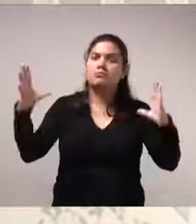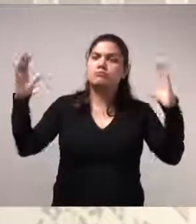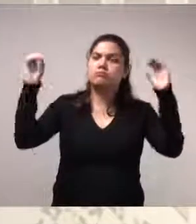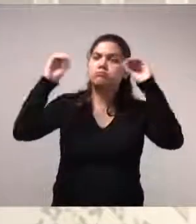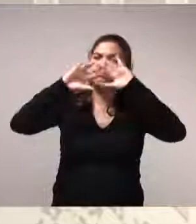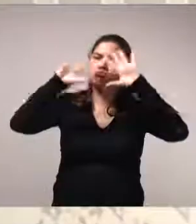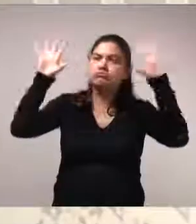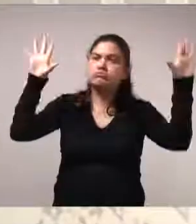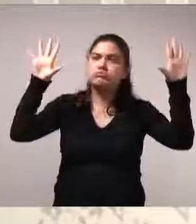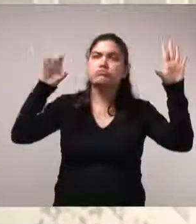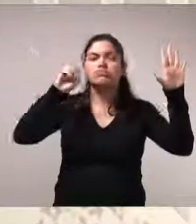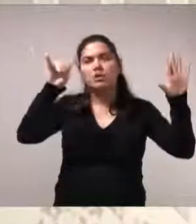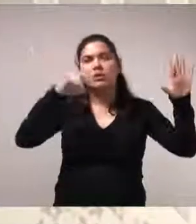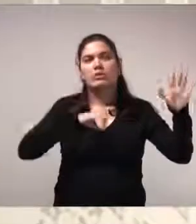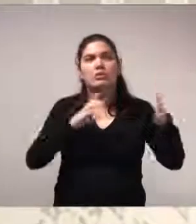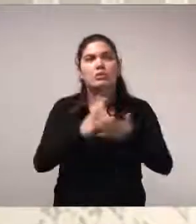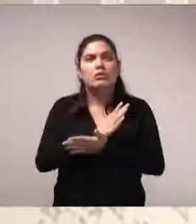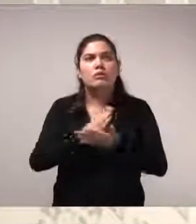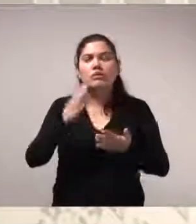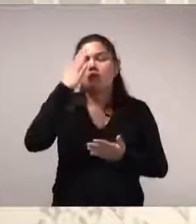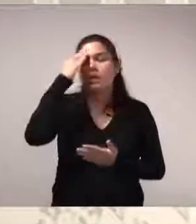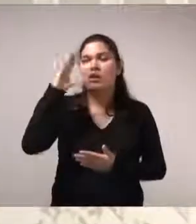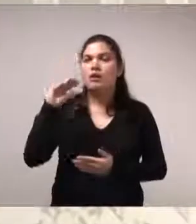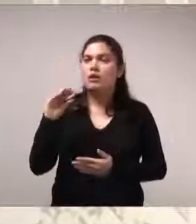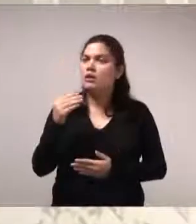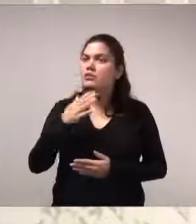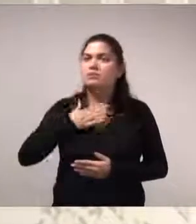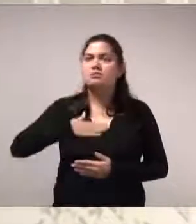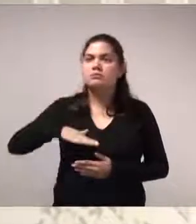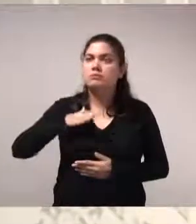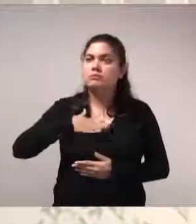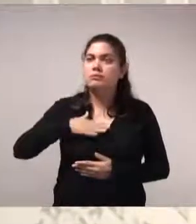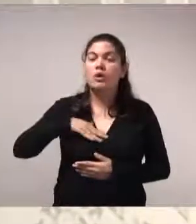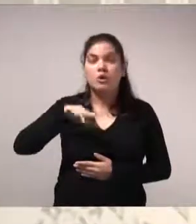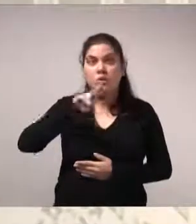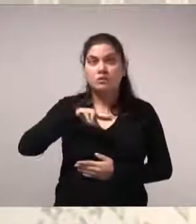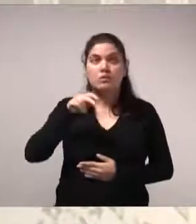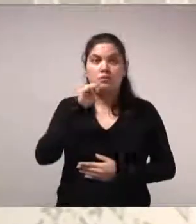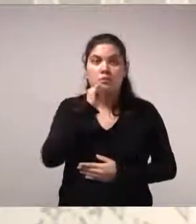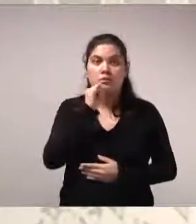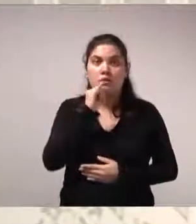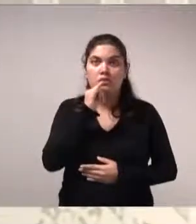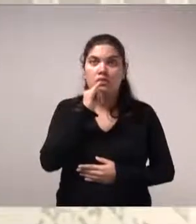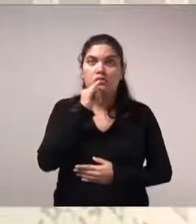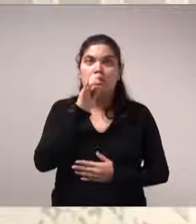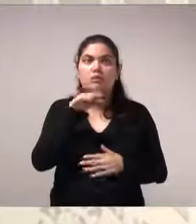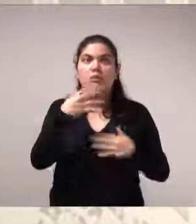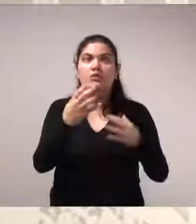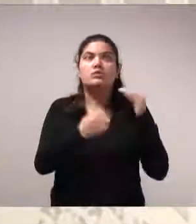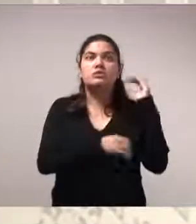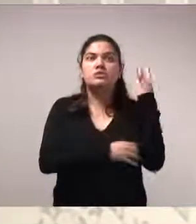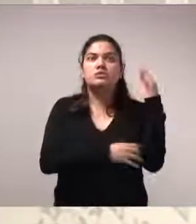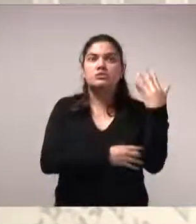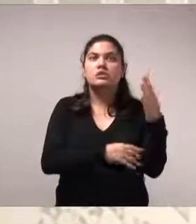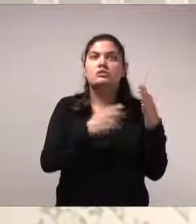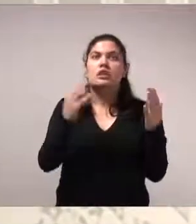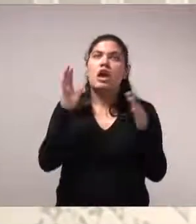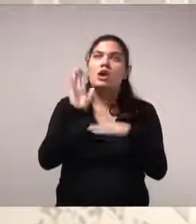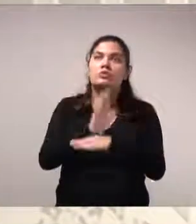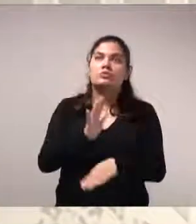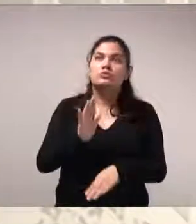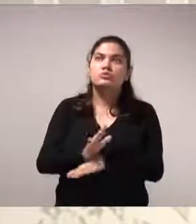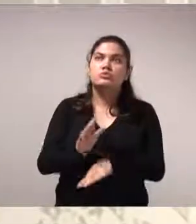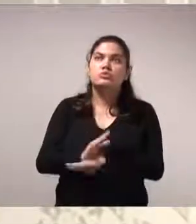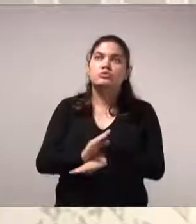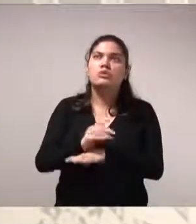uso coletivo que sejam agradáveis. Então, usar, por exemplo, uma cobertura de jardim que ajuda a amortecer o calor nos